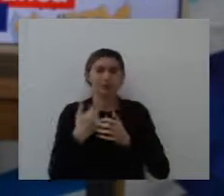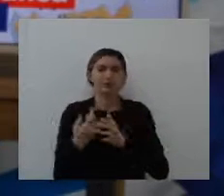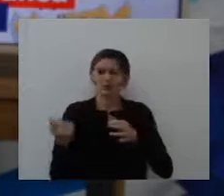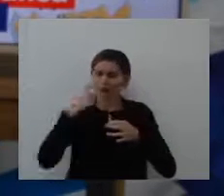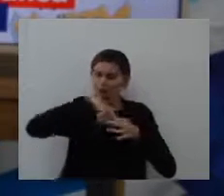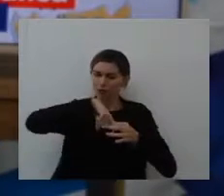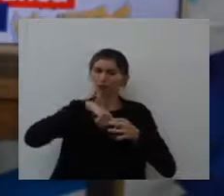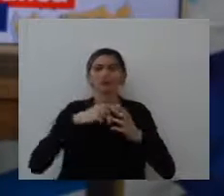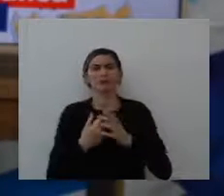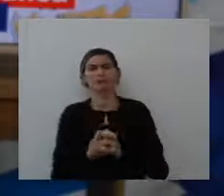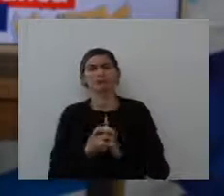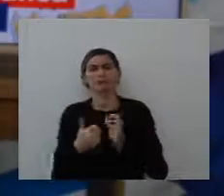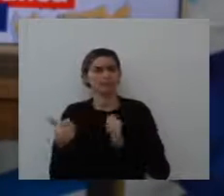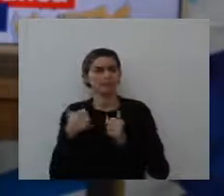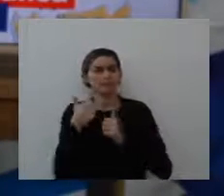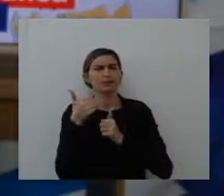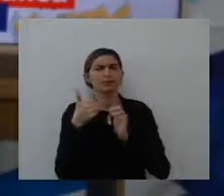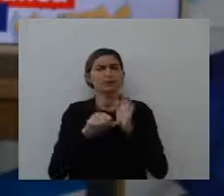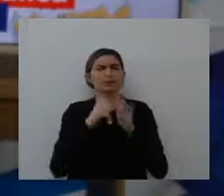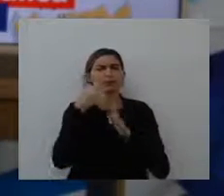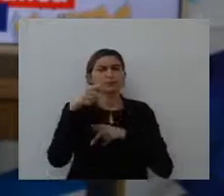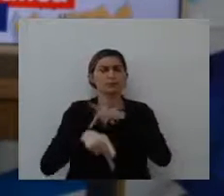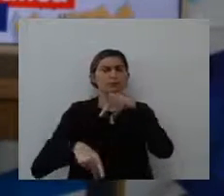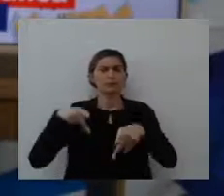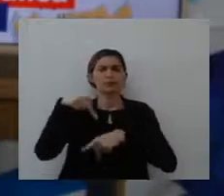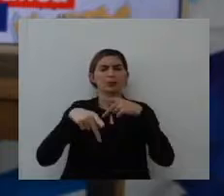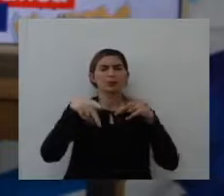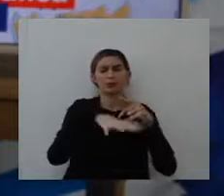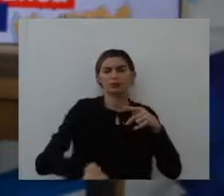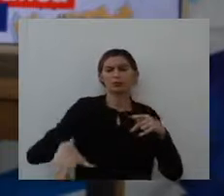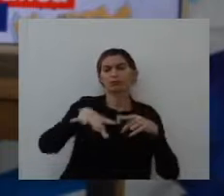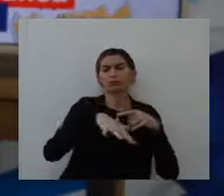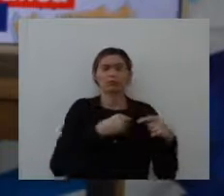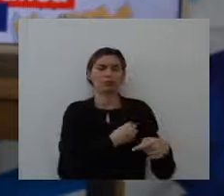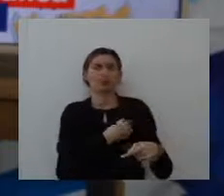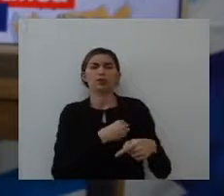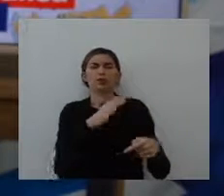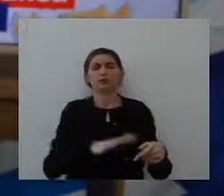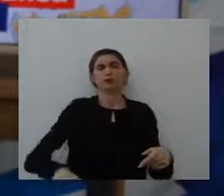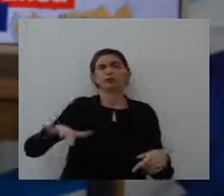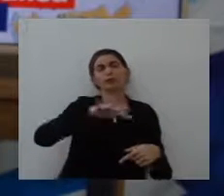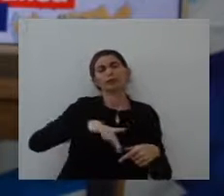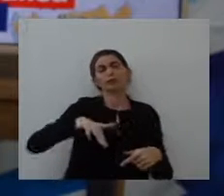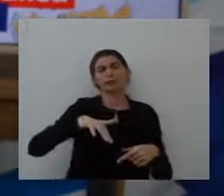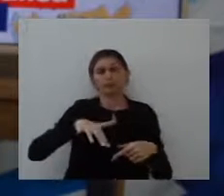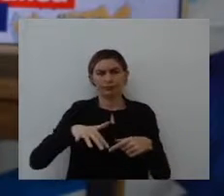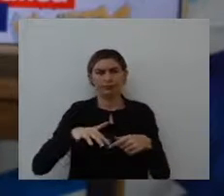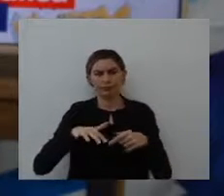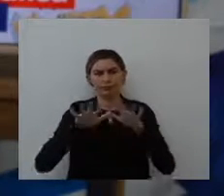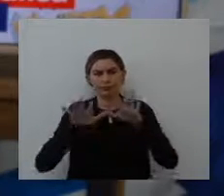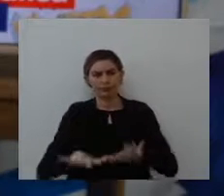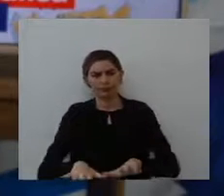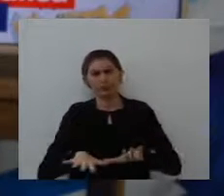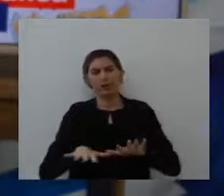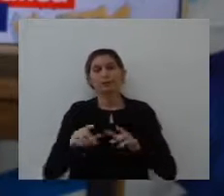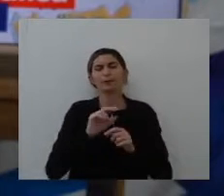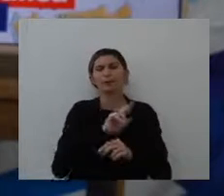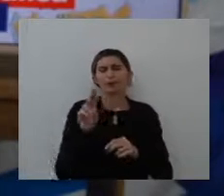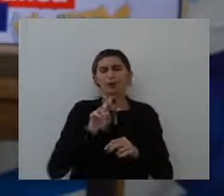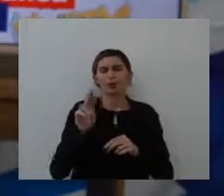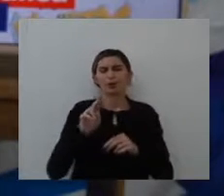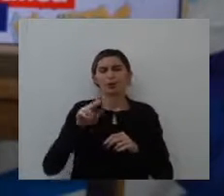à questão dos primeiros povos a habitar essa região, tá certo? Os primeiros povos a se fixarem na região são